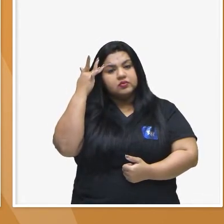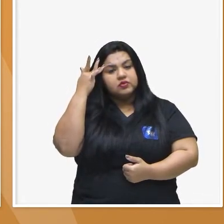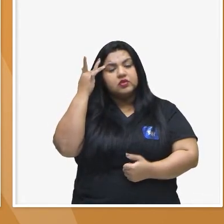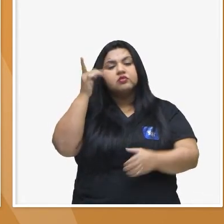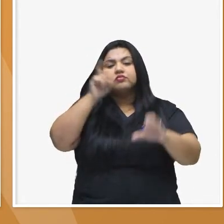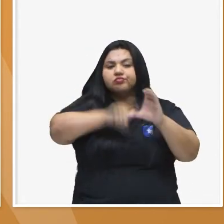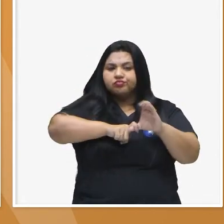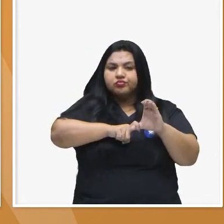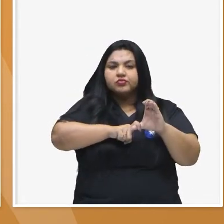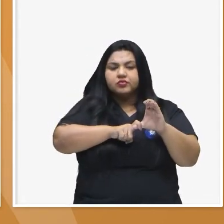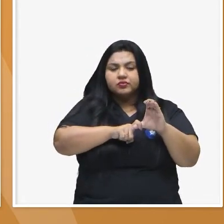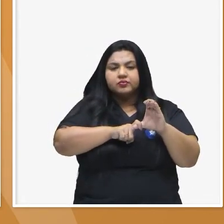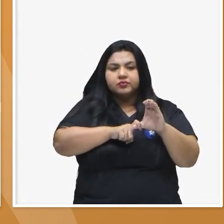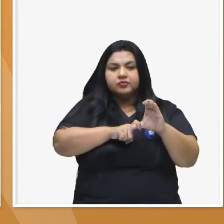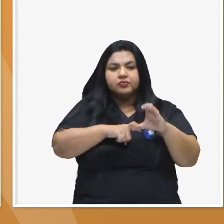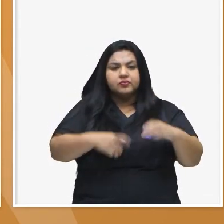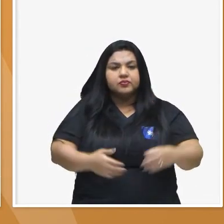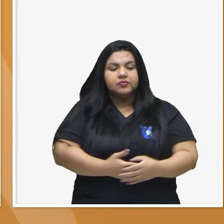dependente, então ele é escravo.